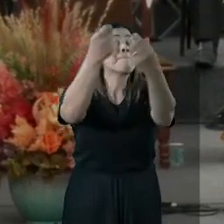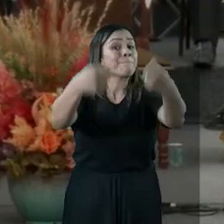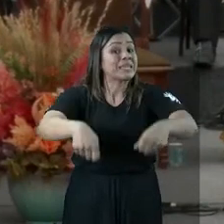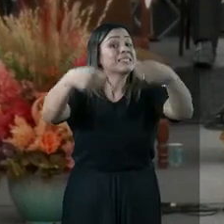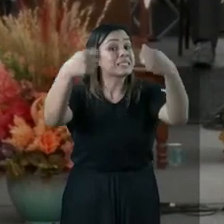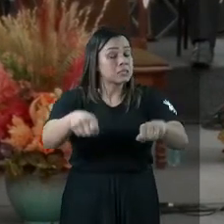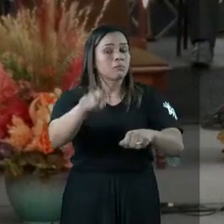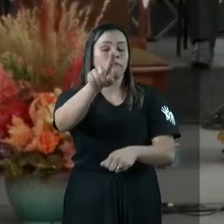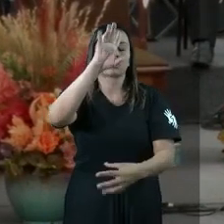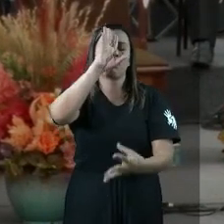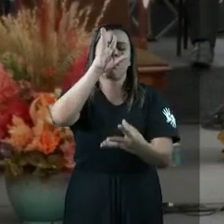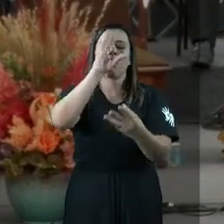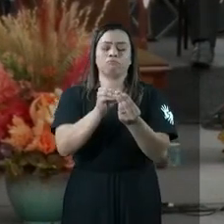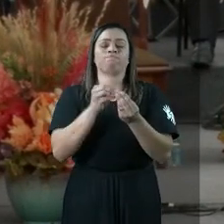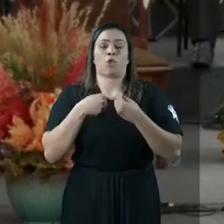entrar?